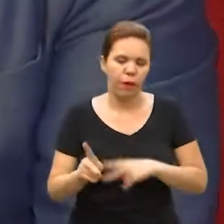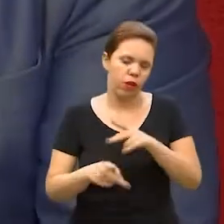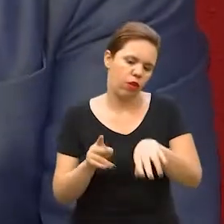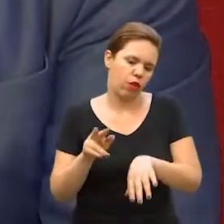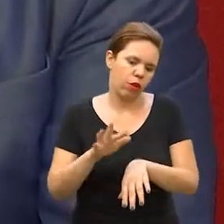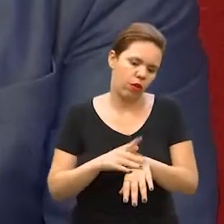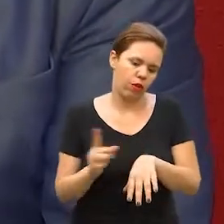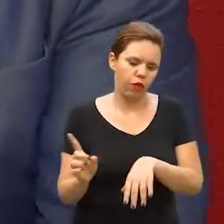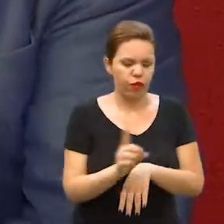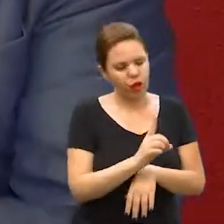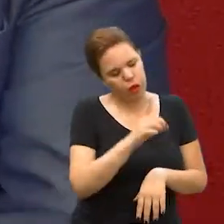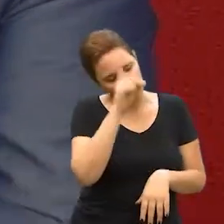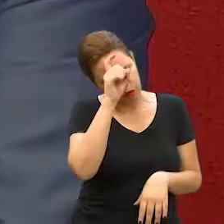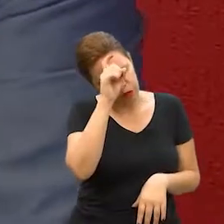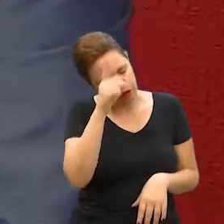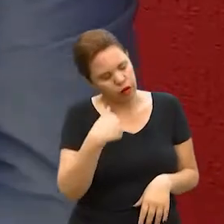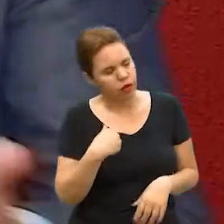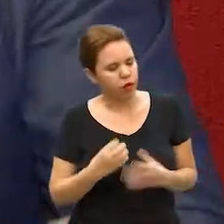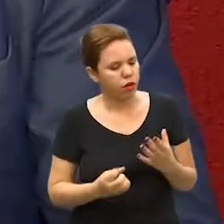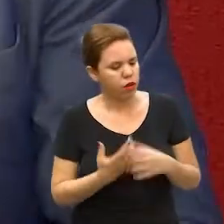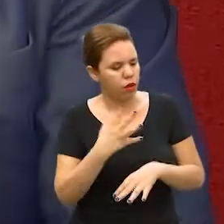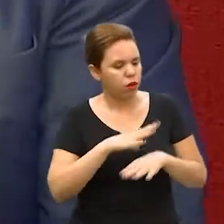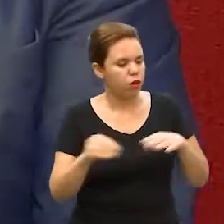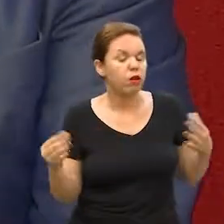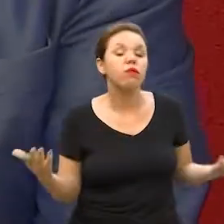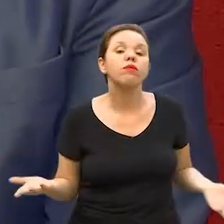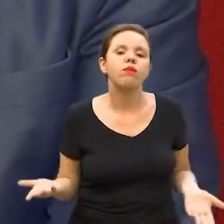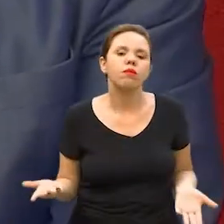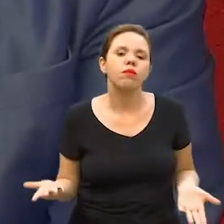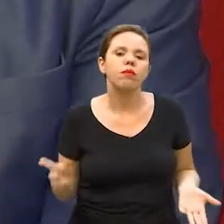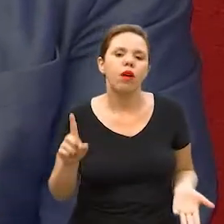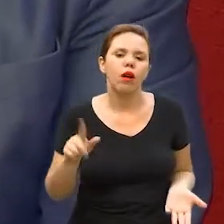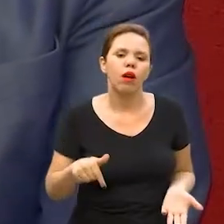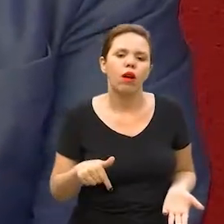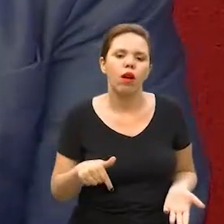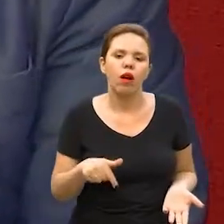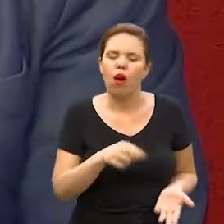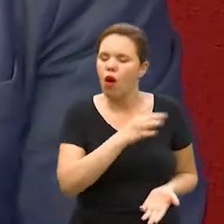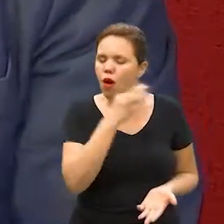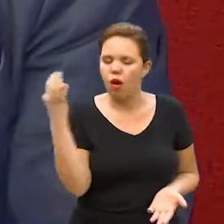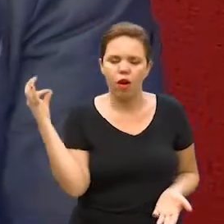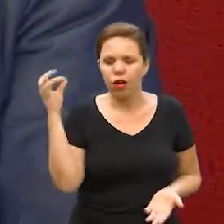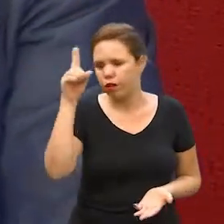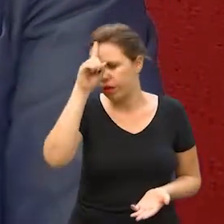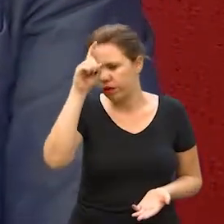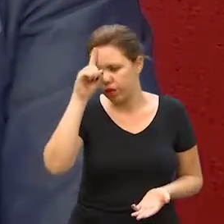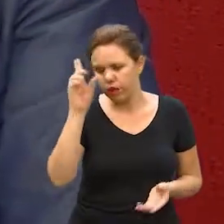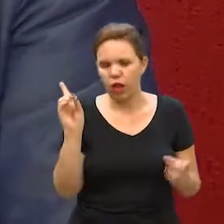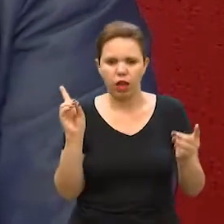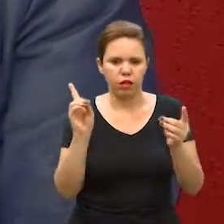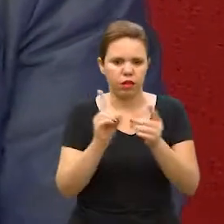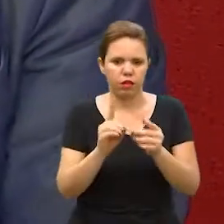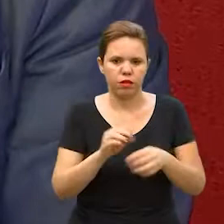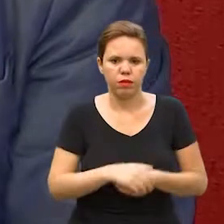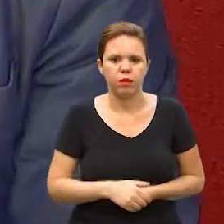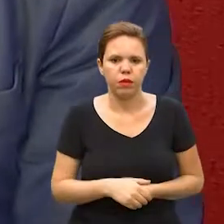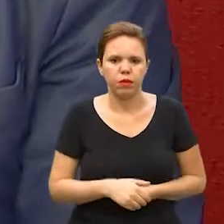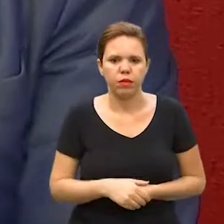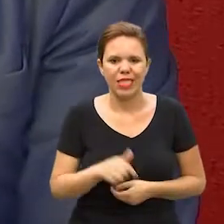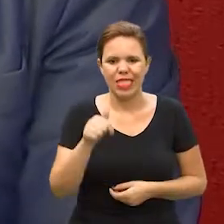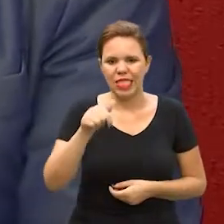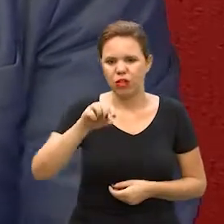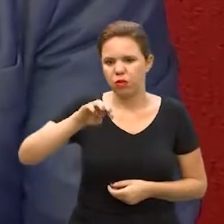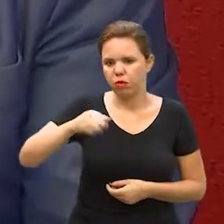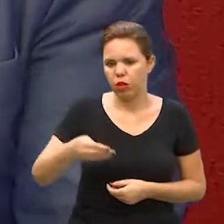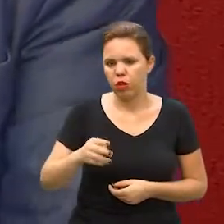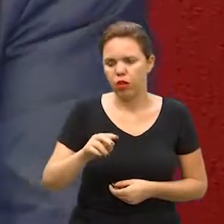vem para o hospital aqui e ele é curado, ou o que seja. Esse hospital é fantástico, ele atende quase 7 milhões